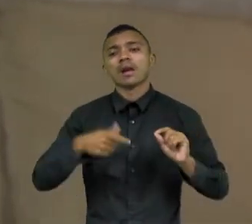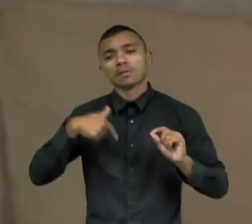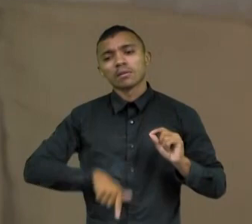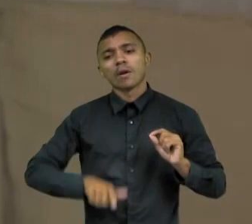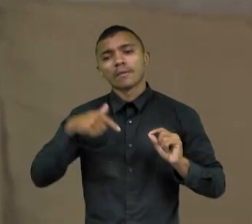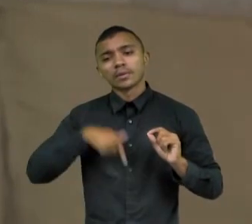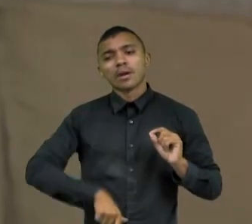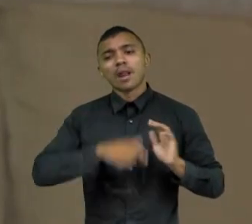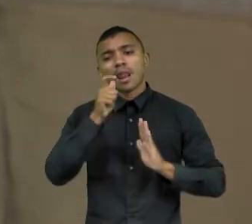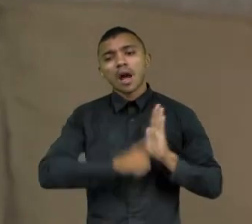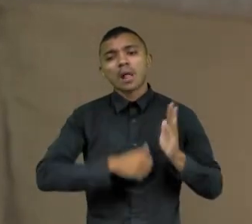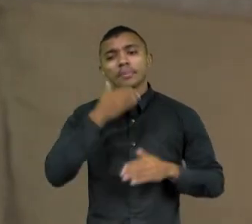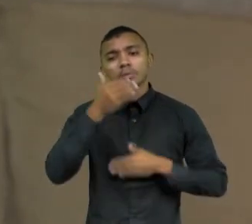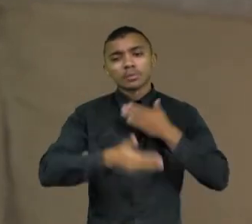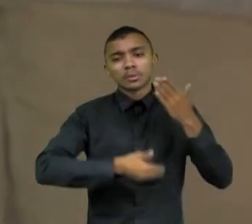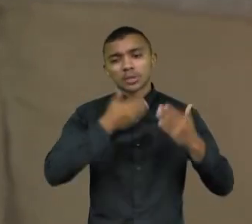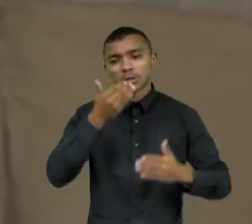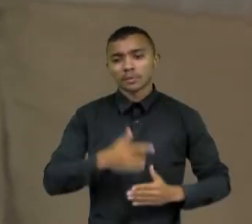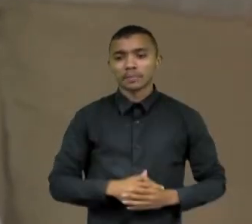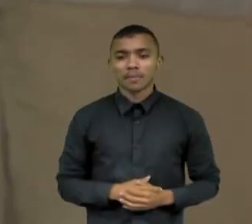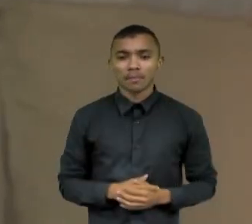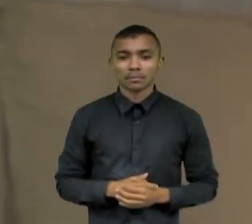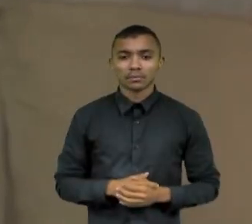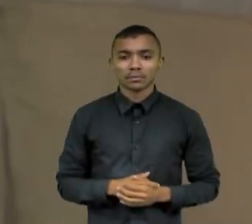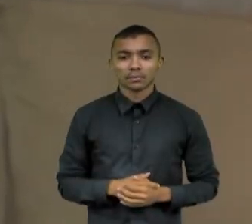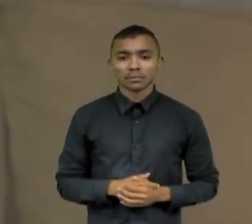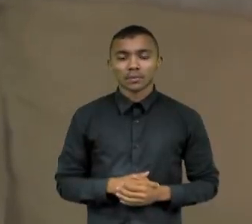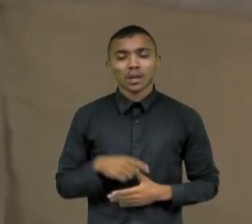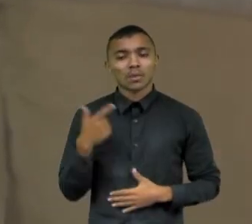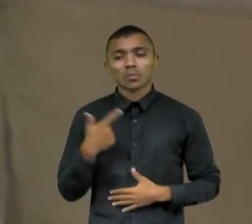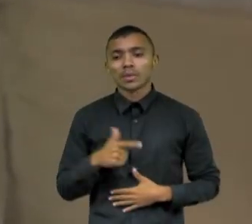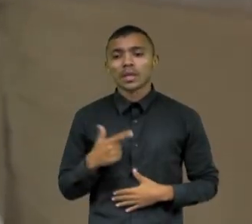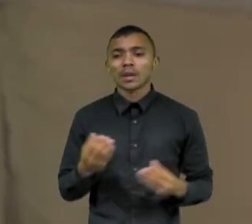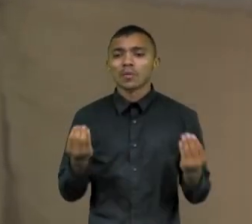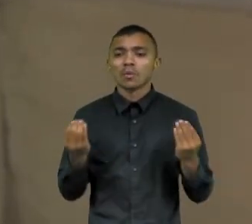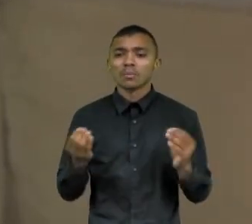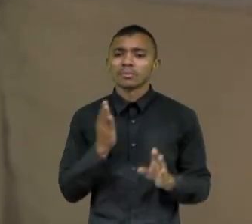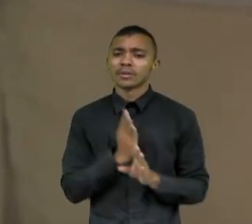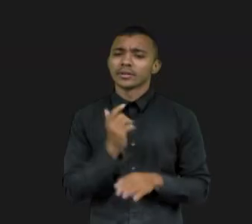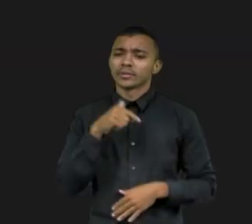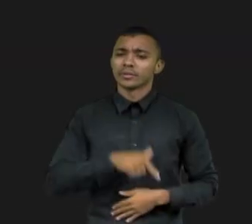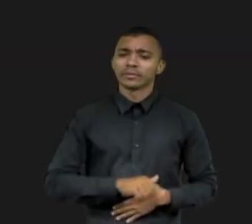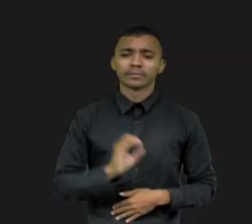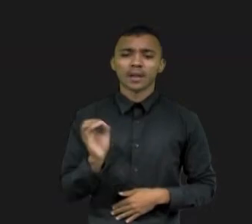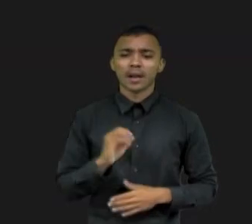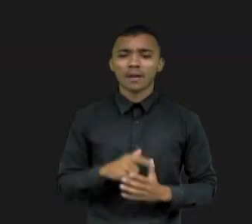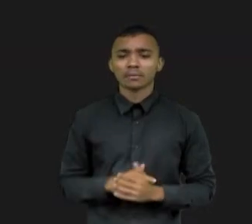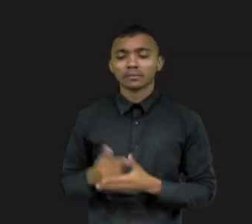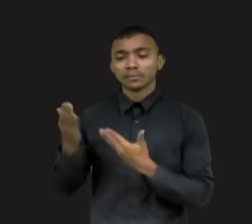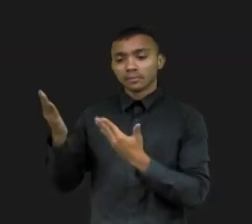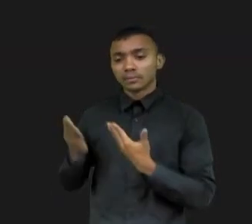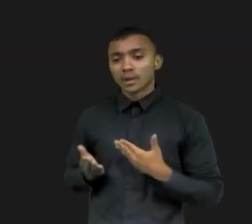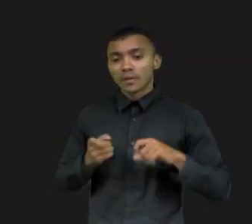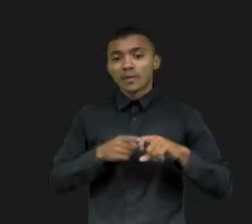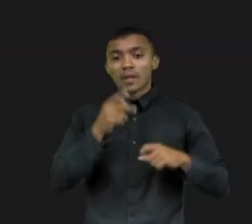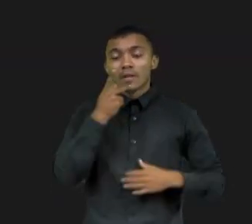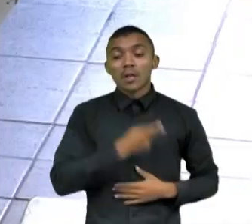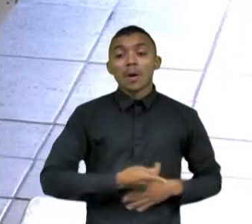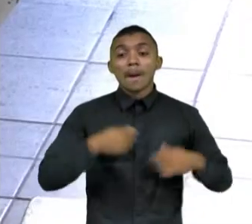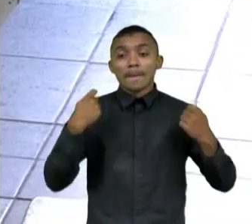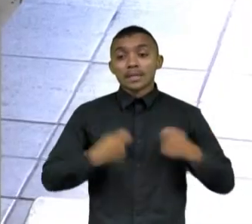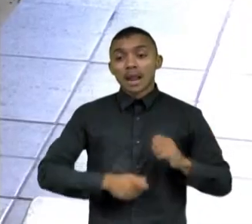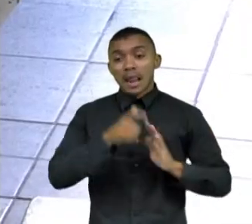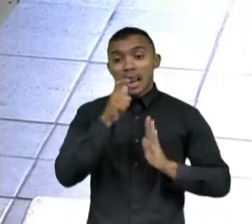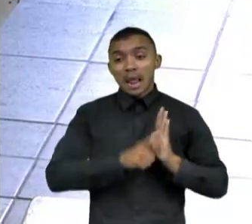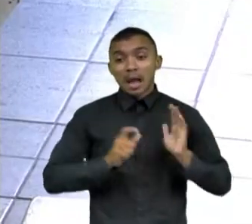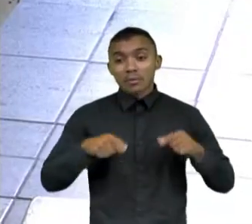seja, reexames periódicos. Aliás, não há fundamento razoável algum para que isso aconteça. Para este médico, a necessidade de renovação